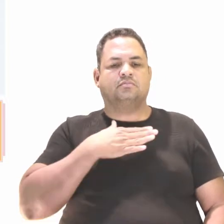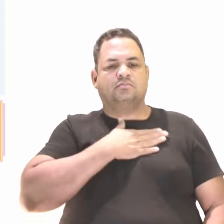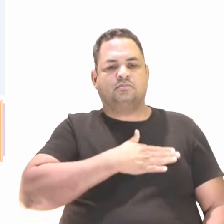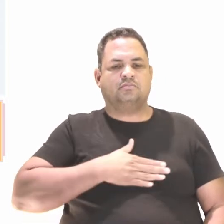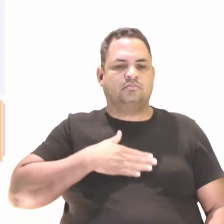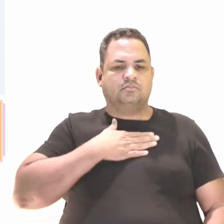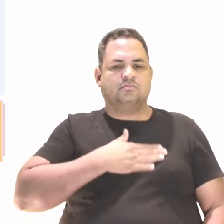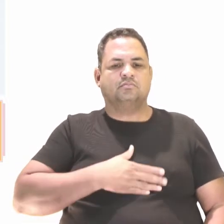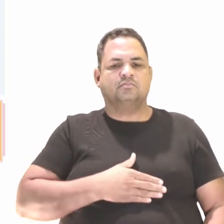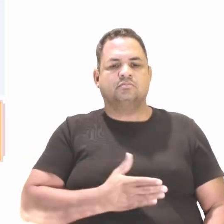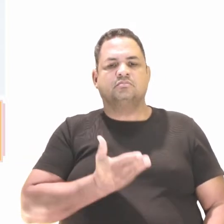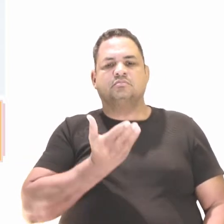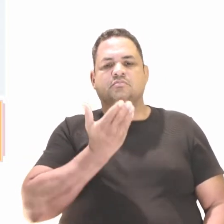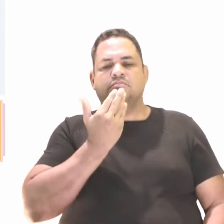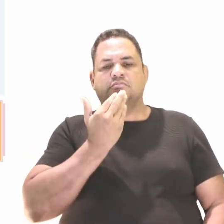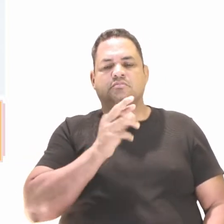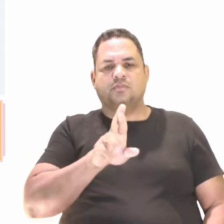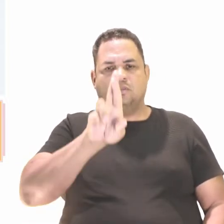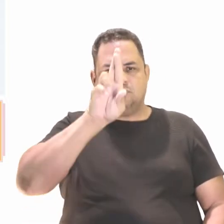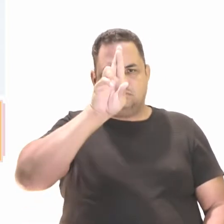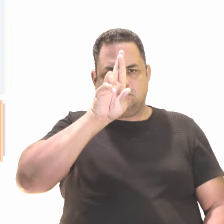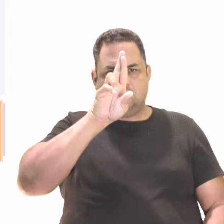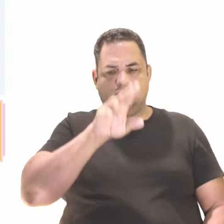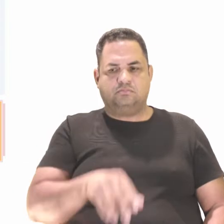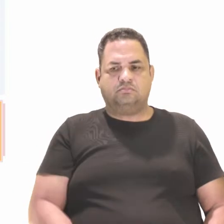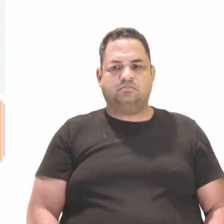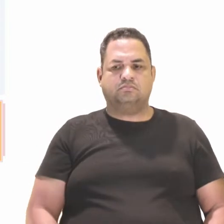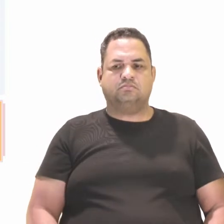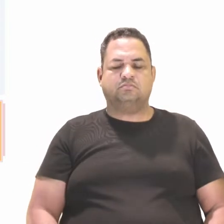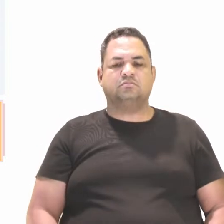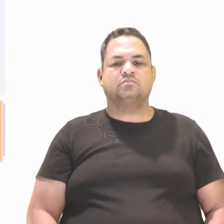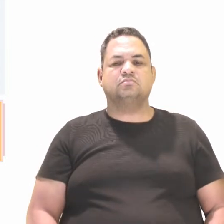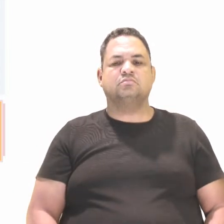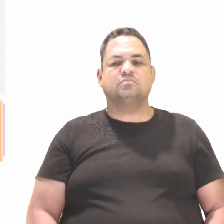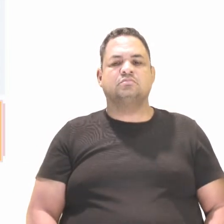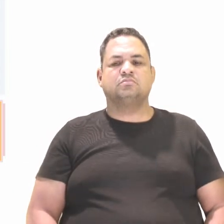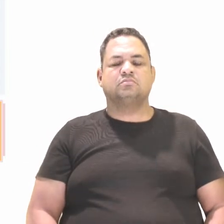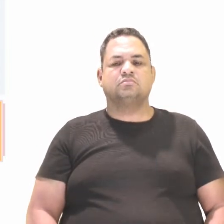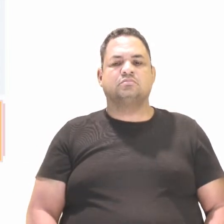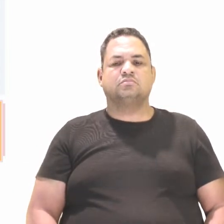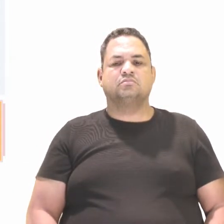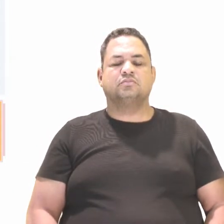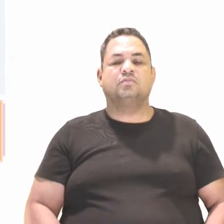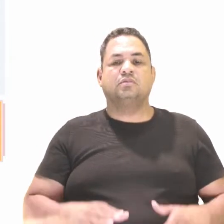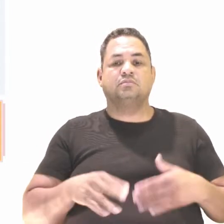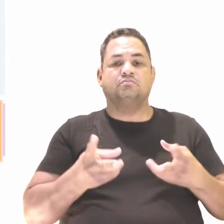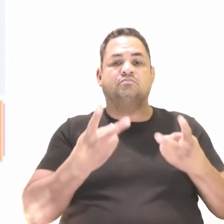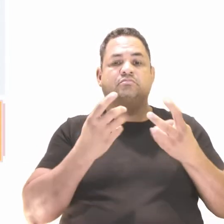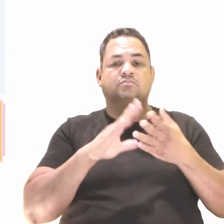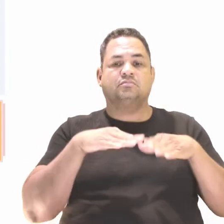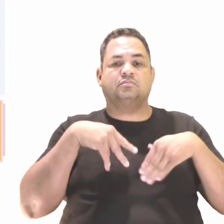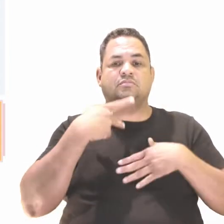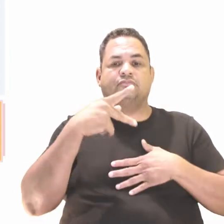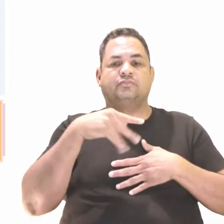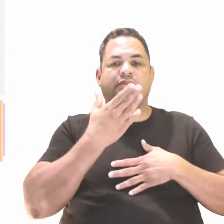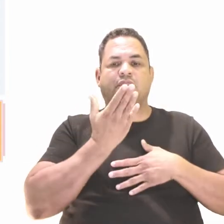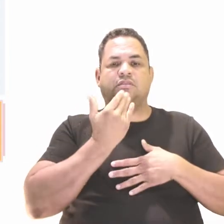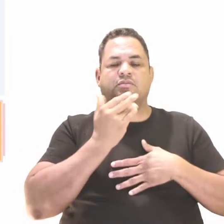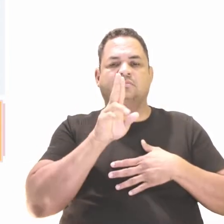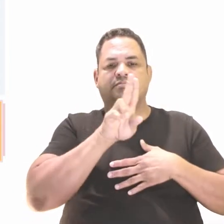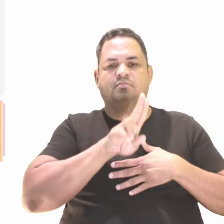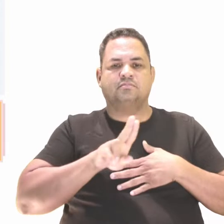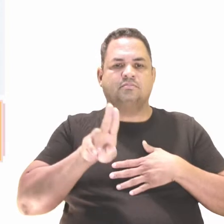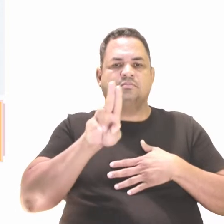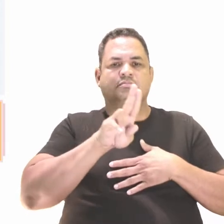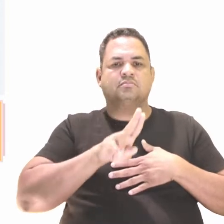de almoçar? Perceba que quando eu falo sobre a alimentação, eu preciso usar